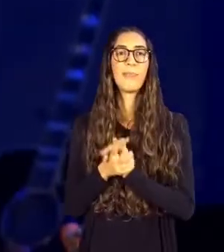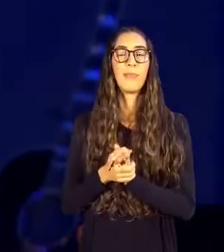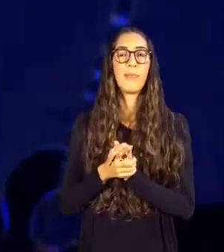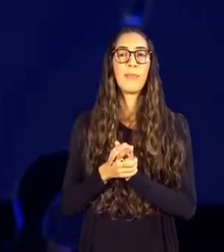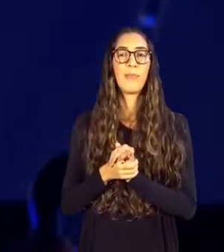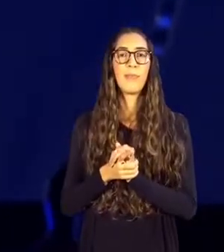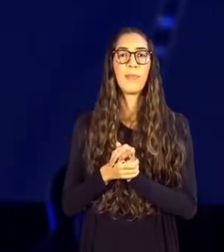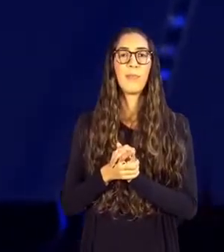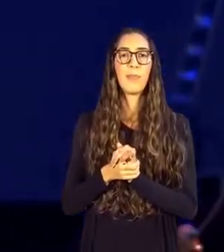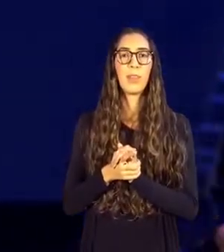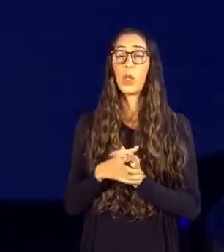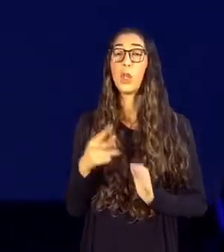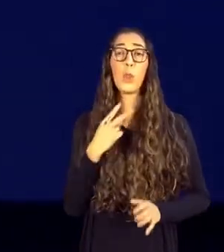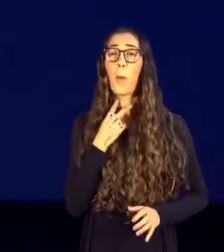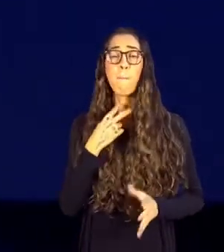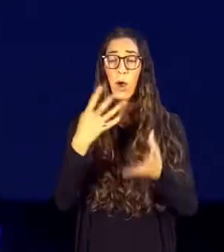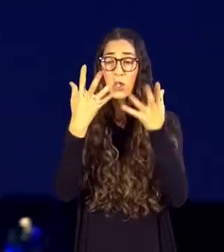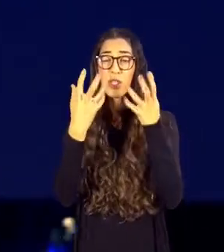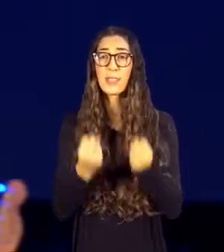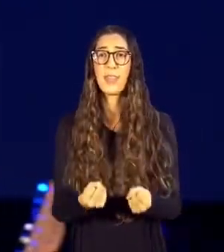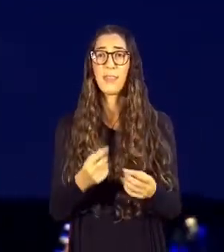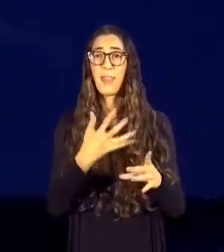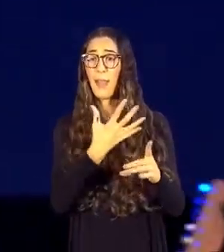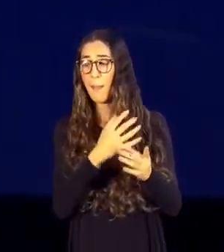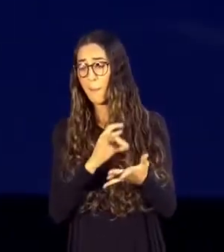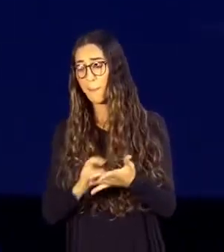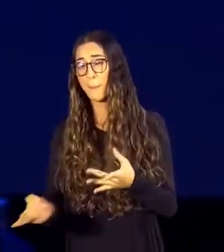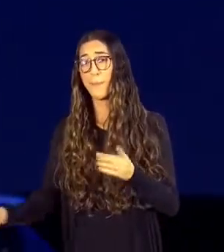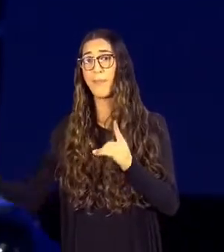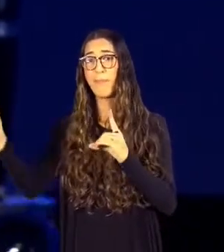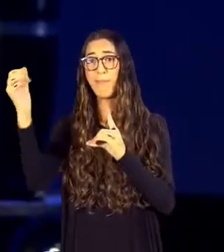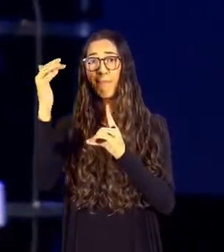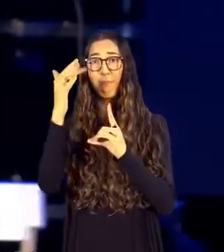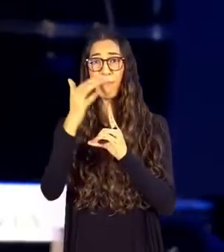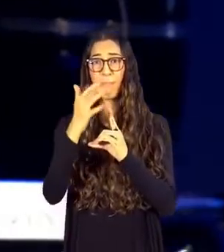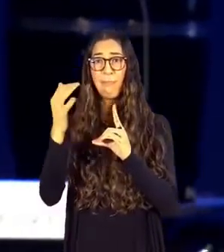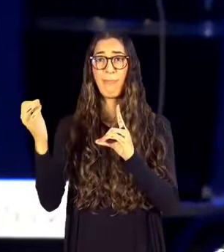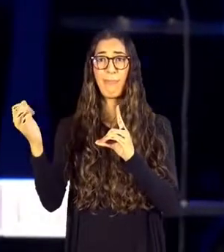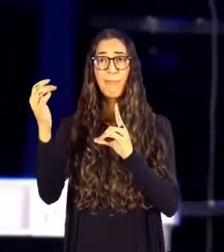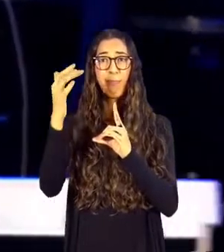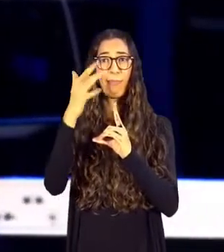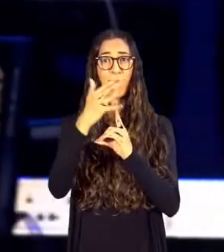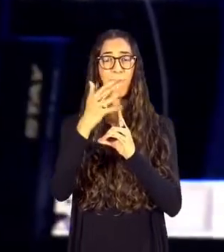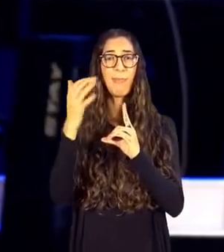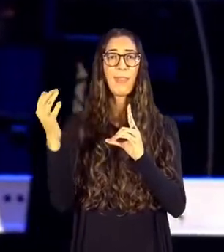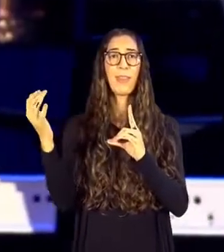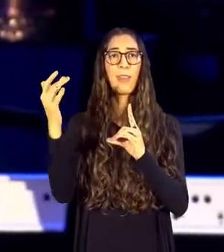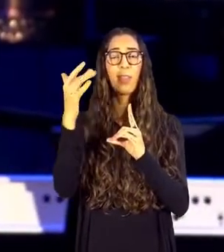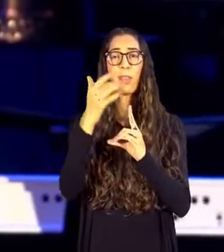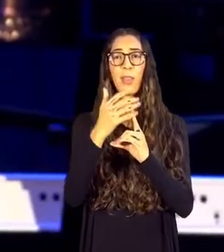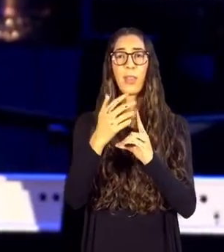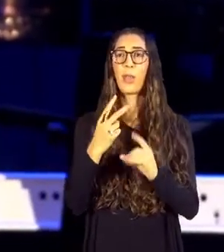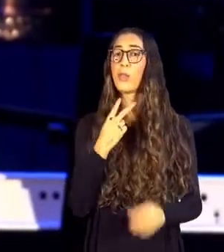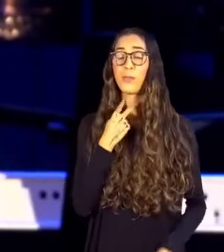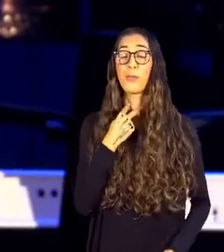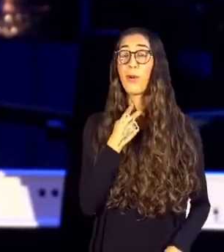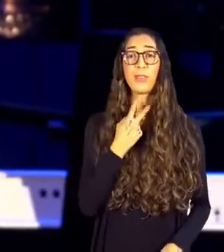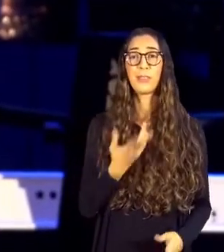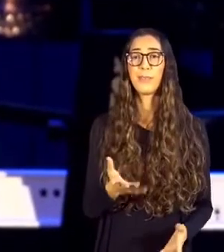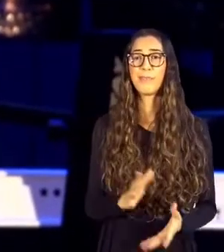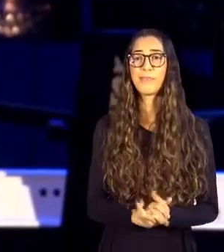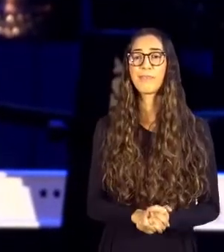aceitar mentiras de Satanás. Eu não vou mais assentar argumentação de demônios, argumentação de pessoas que querem me